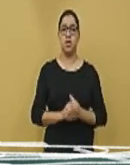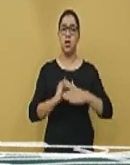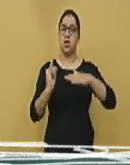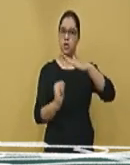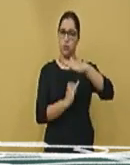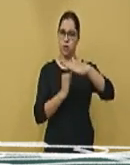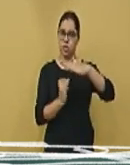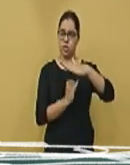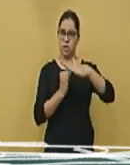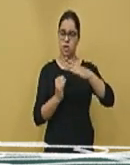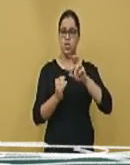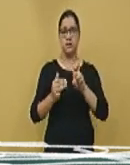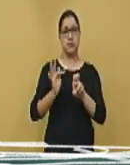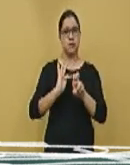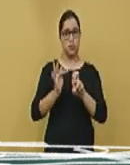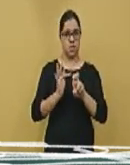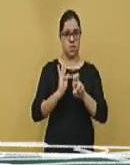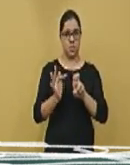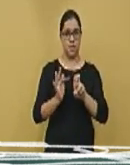institucionalização da EAD seria